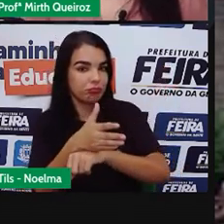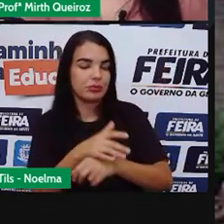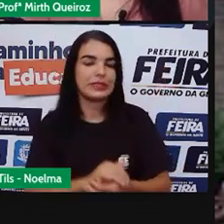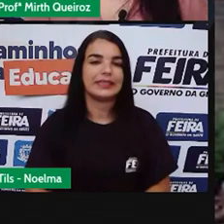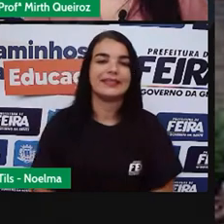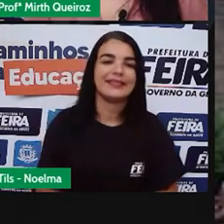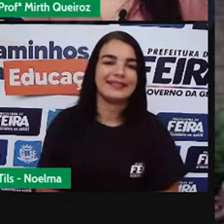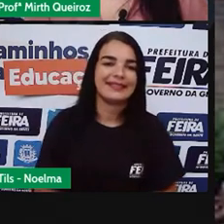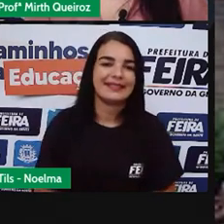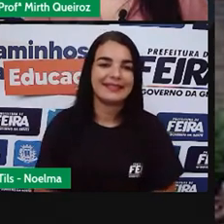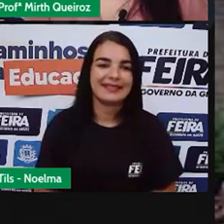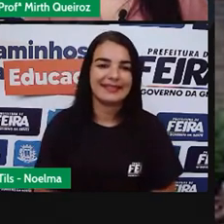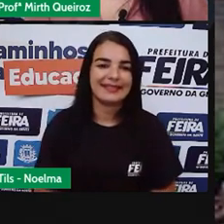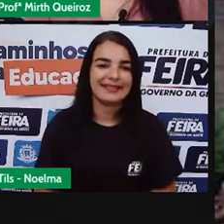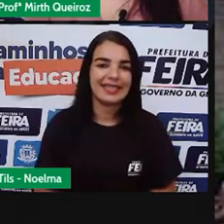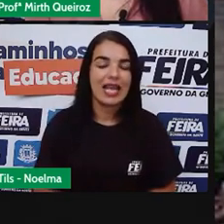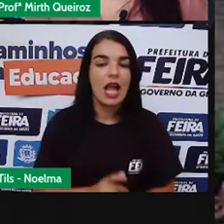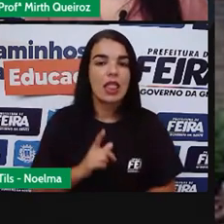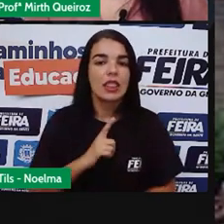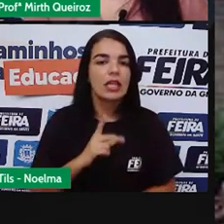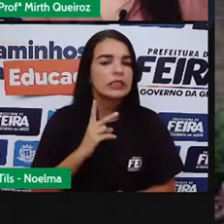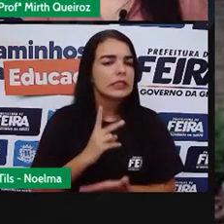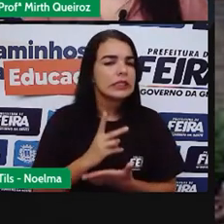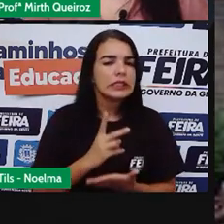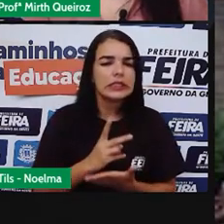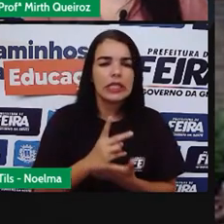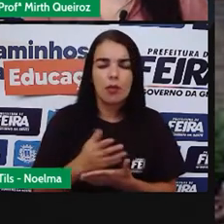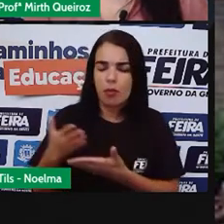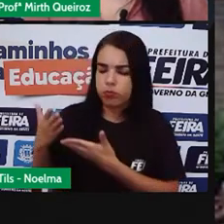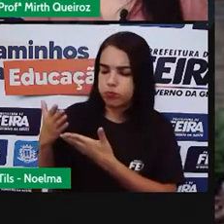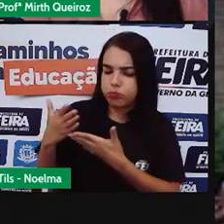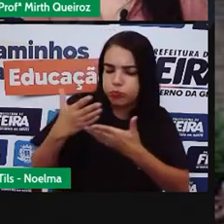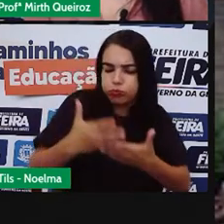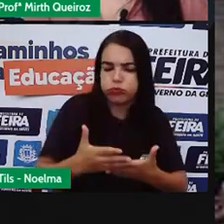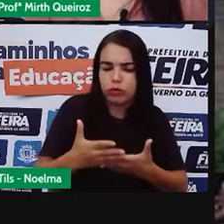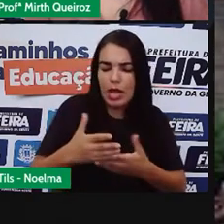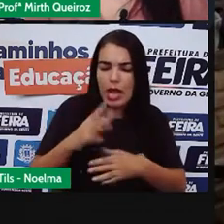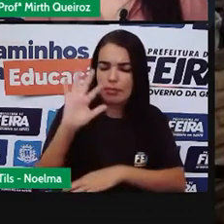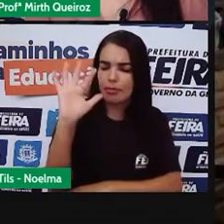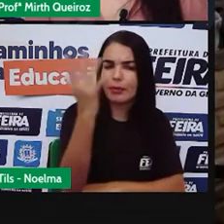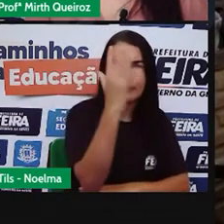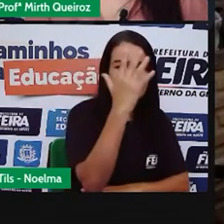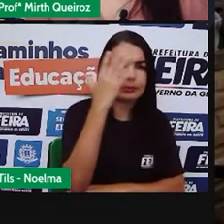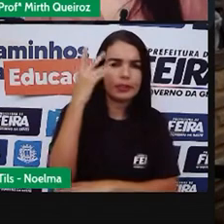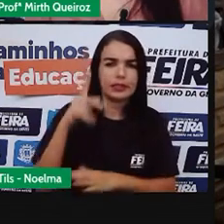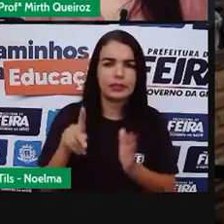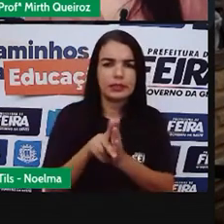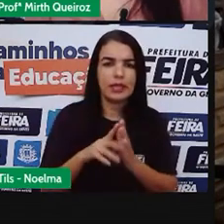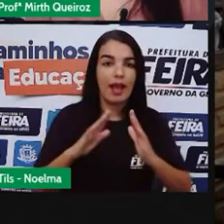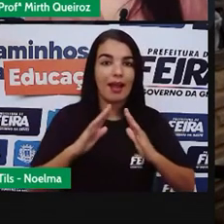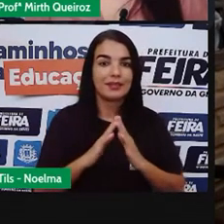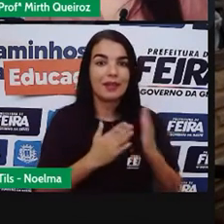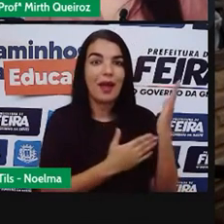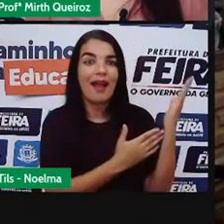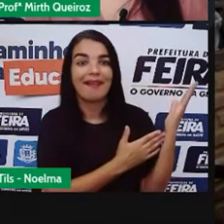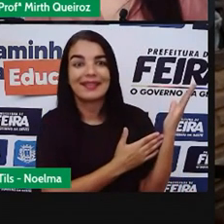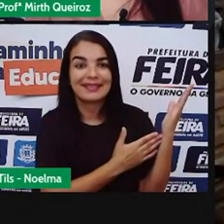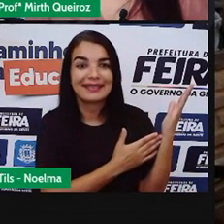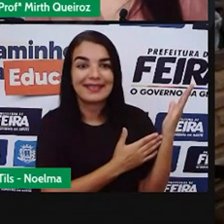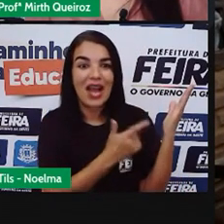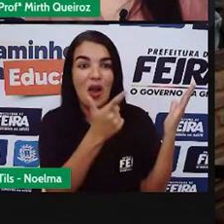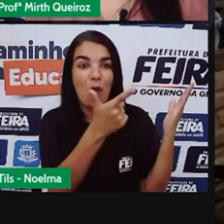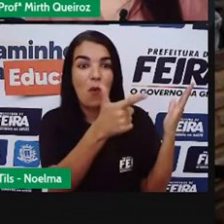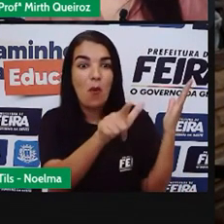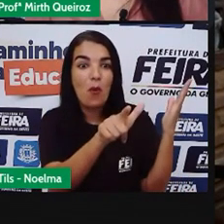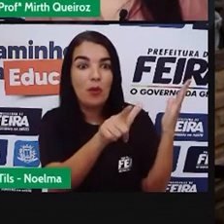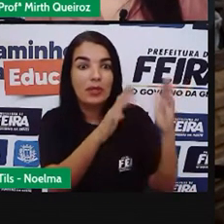entrada. Ele sempre trazendo a natureza aí para dentro de casa. Aqui mais uma obra